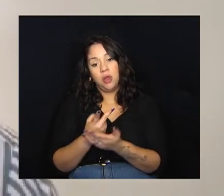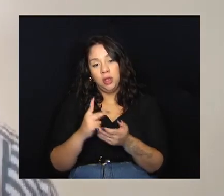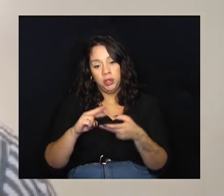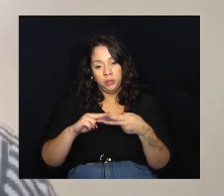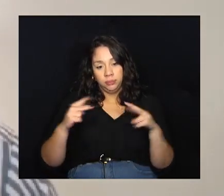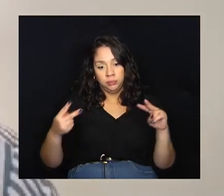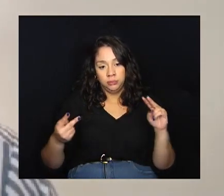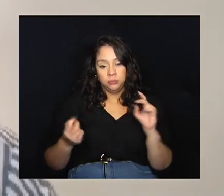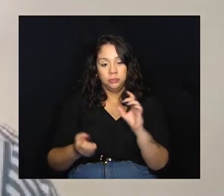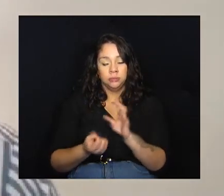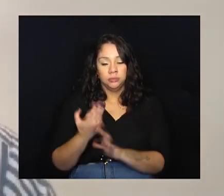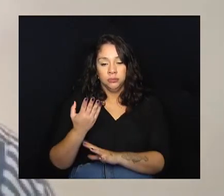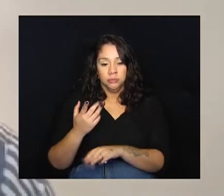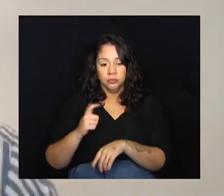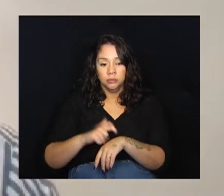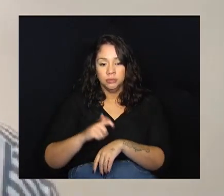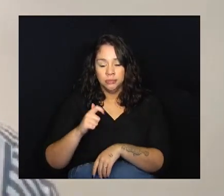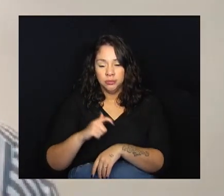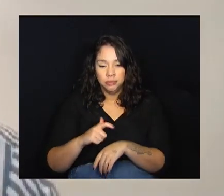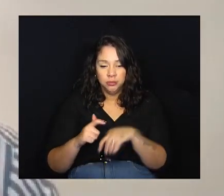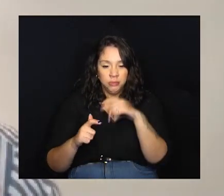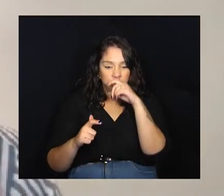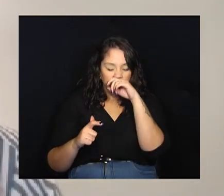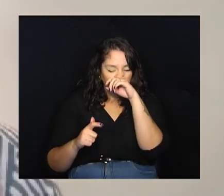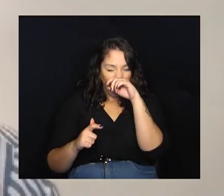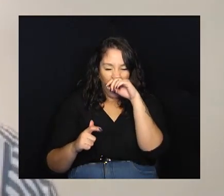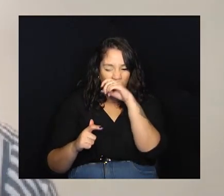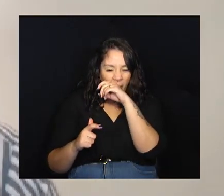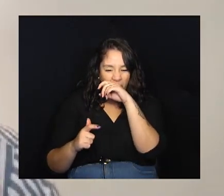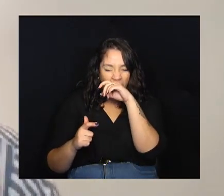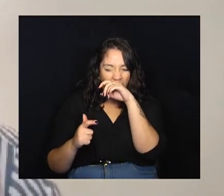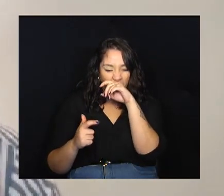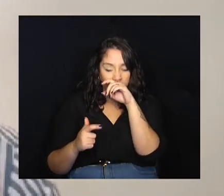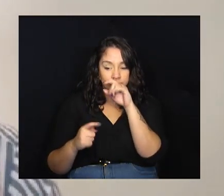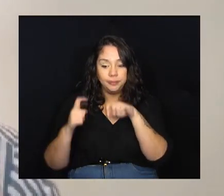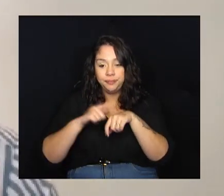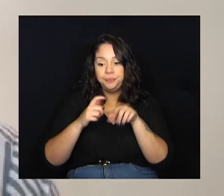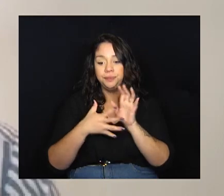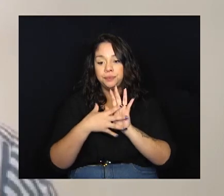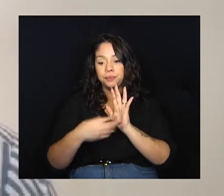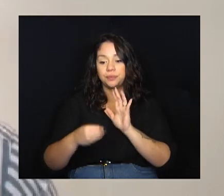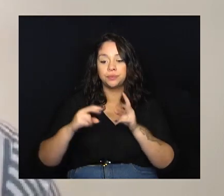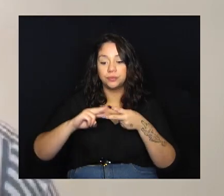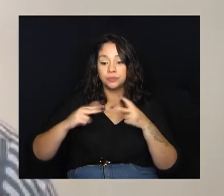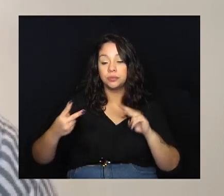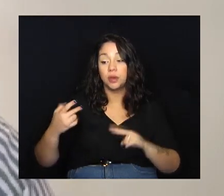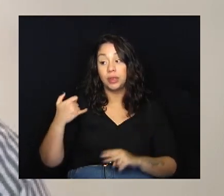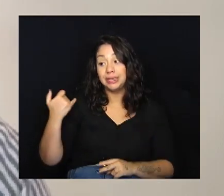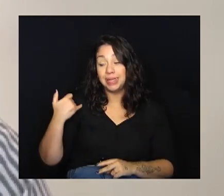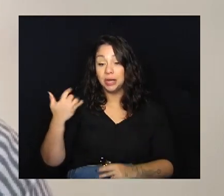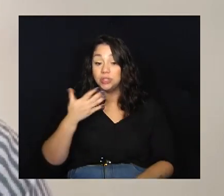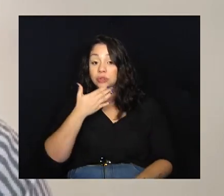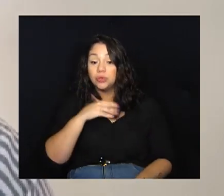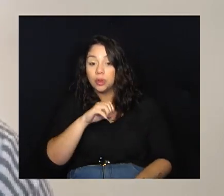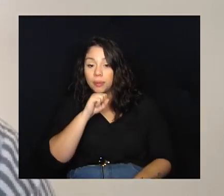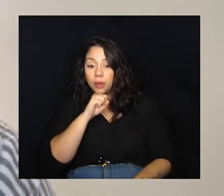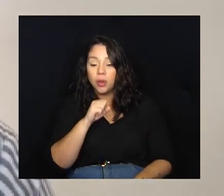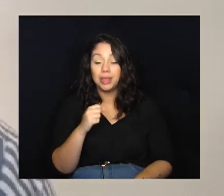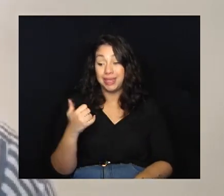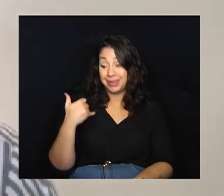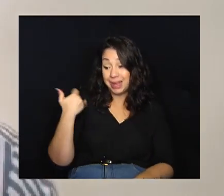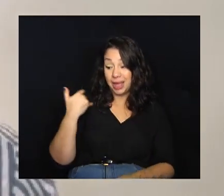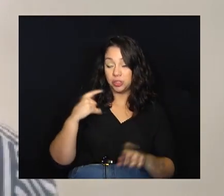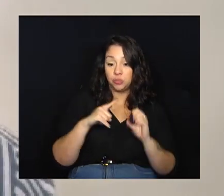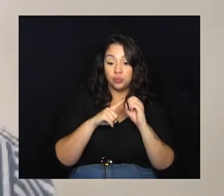na hora que a gente vai replicar o material genético e aí por isso que a gente fala que a idade do pai a idade do espermatozoide